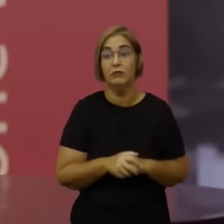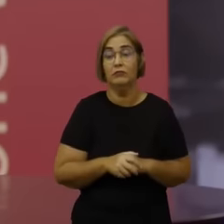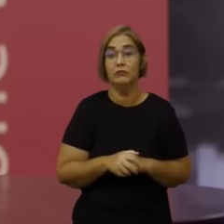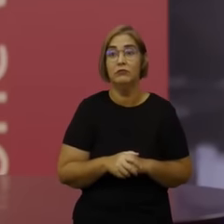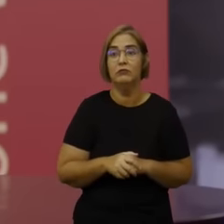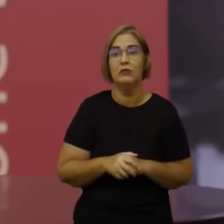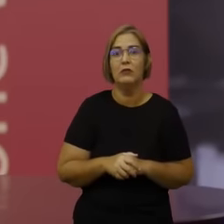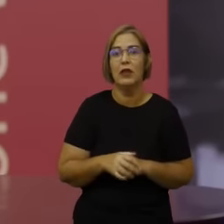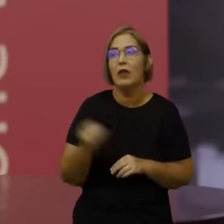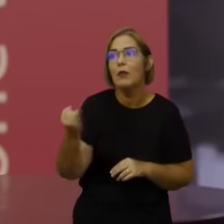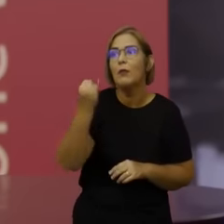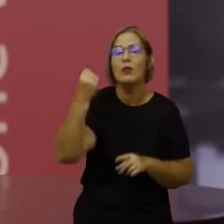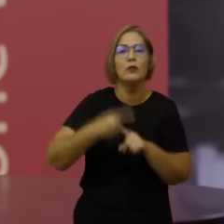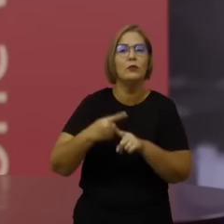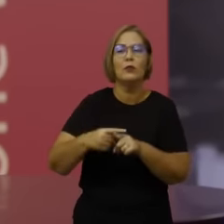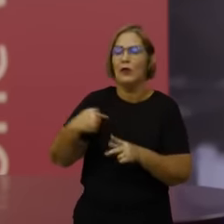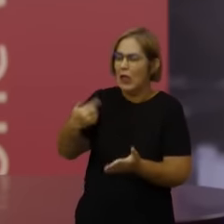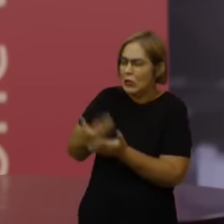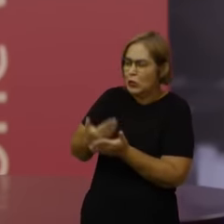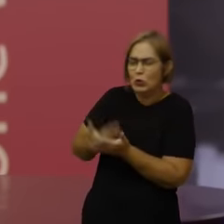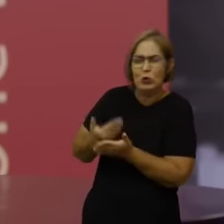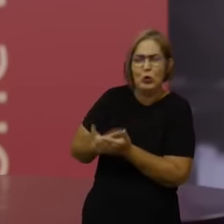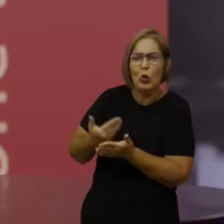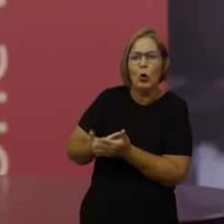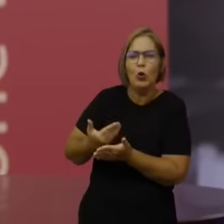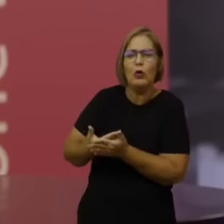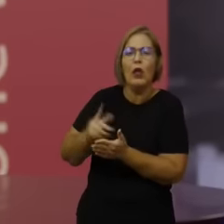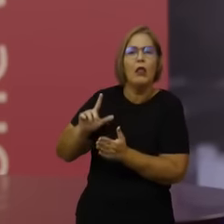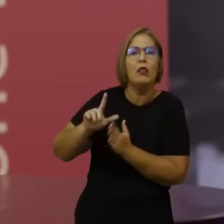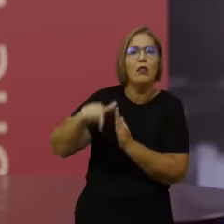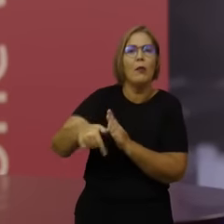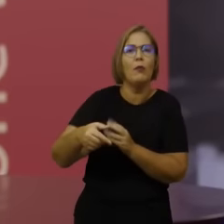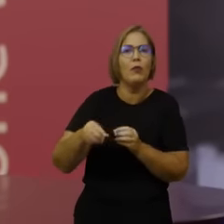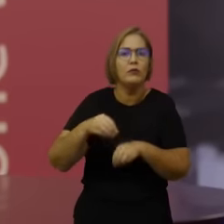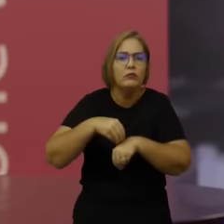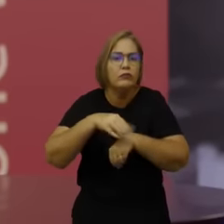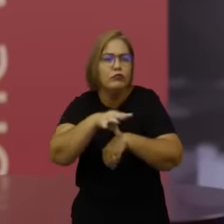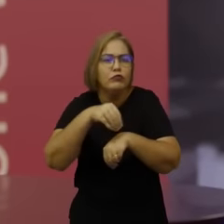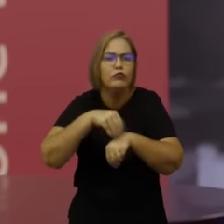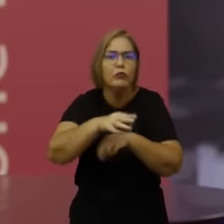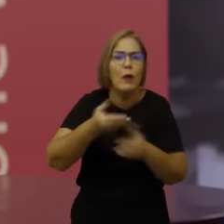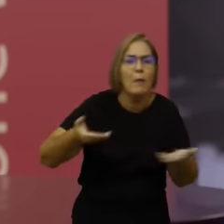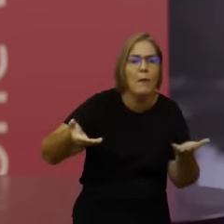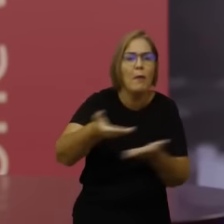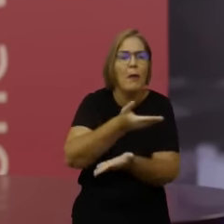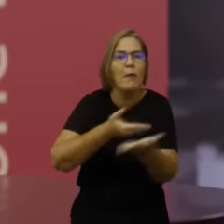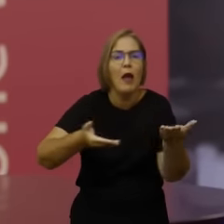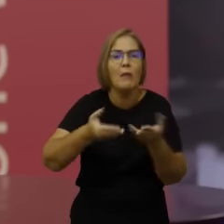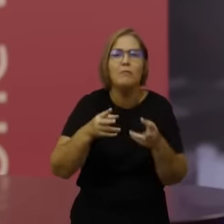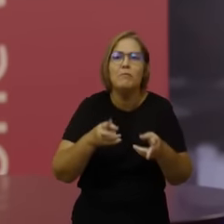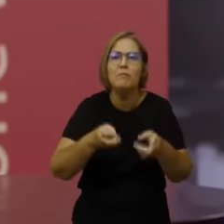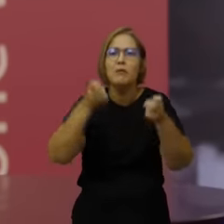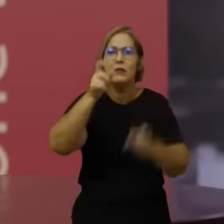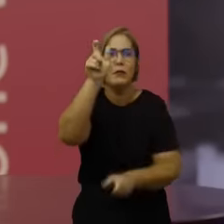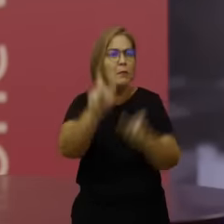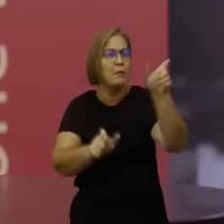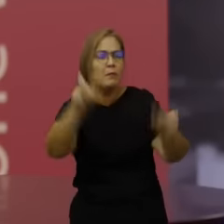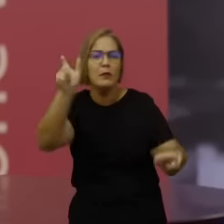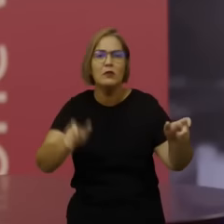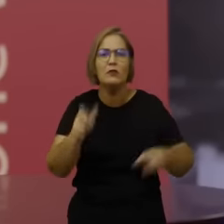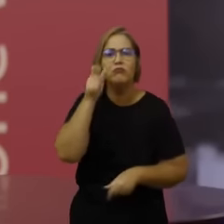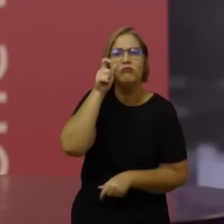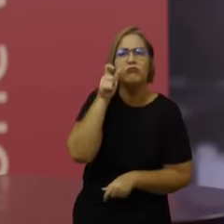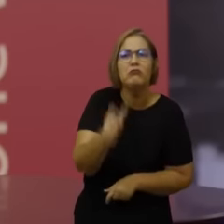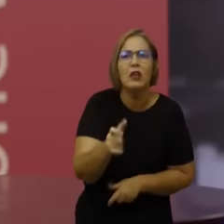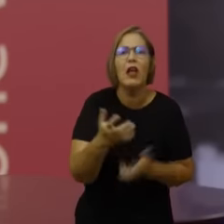dedicou praticamente a vida toda. Eh, ver as pessoas interessadas nisso e querendo saber, buscando